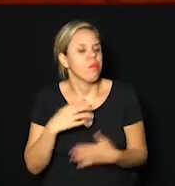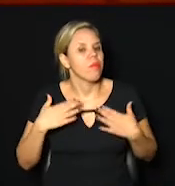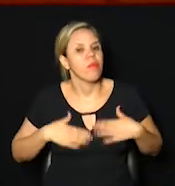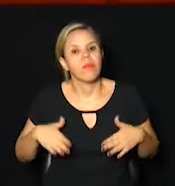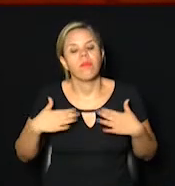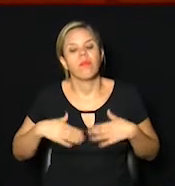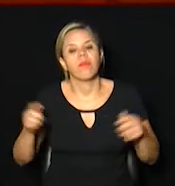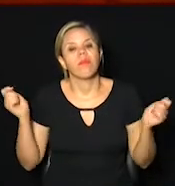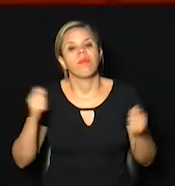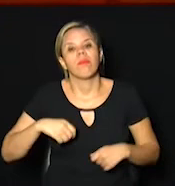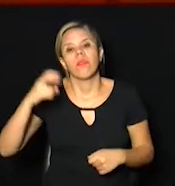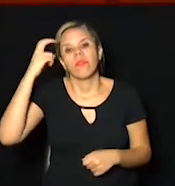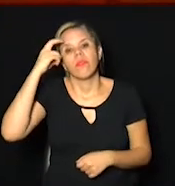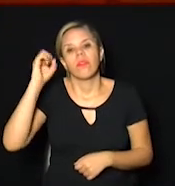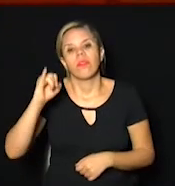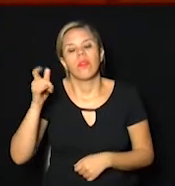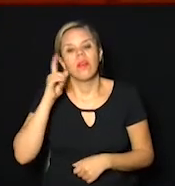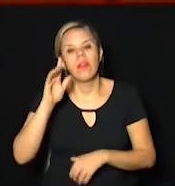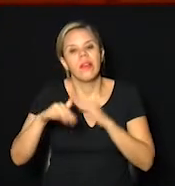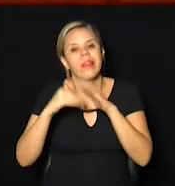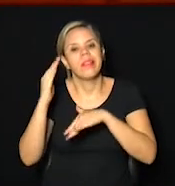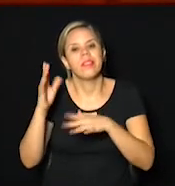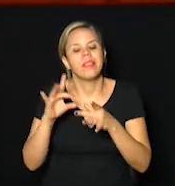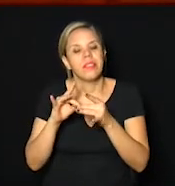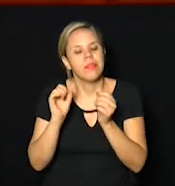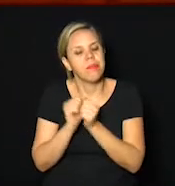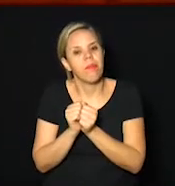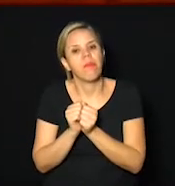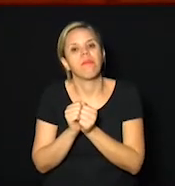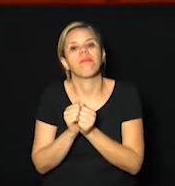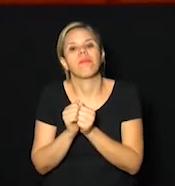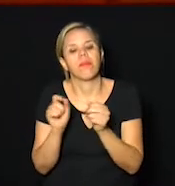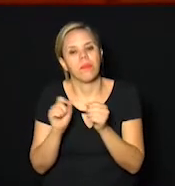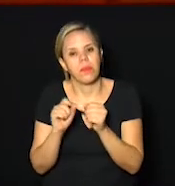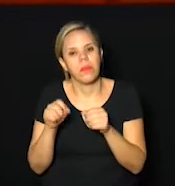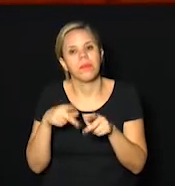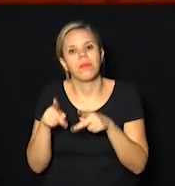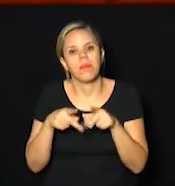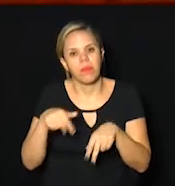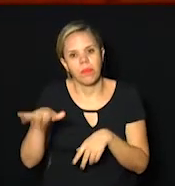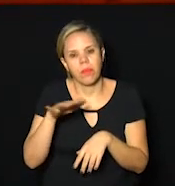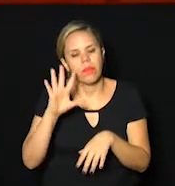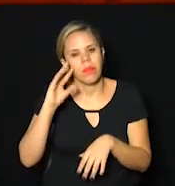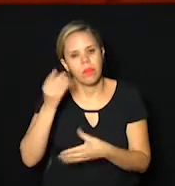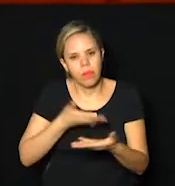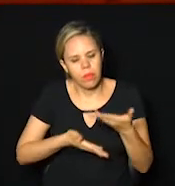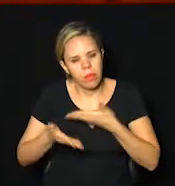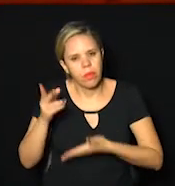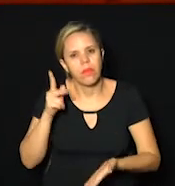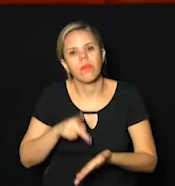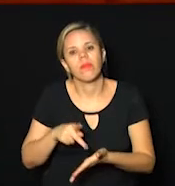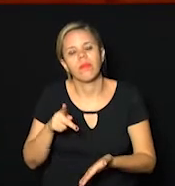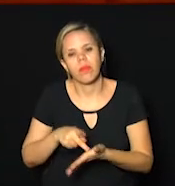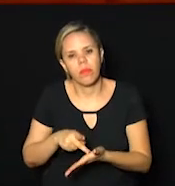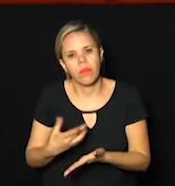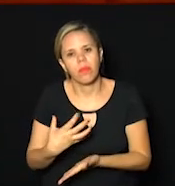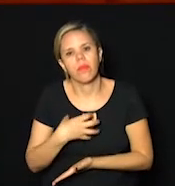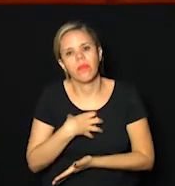a capacidade de construir conjuntamente, de fazer com que as pessoas interajam de verdade e se